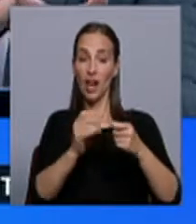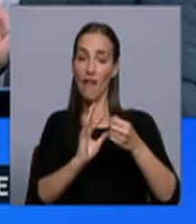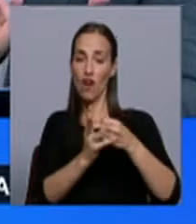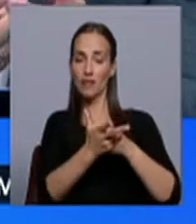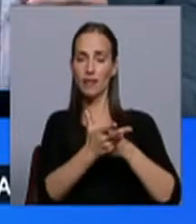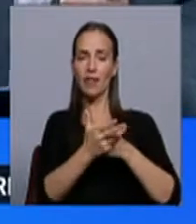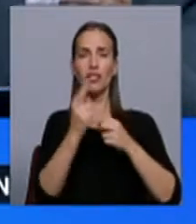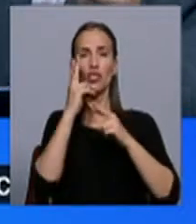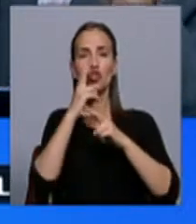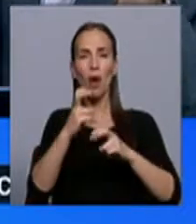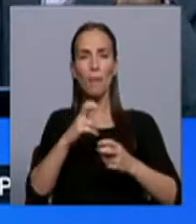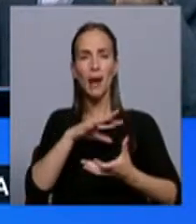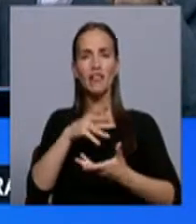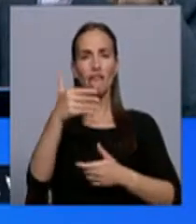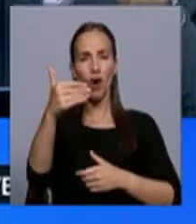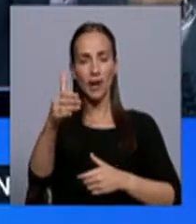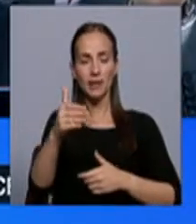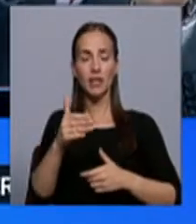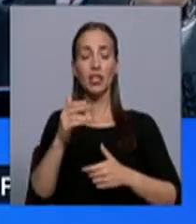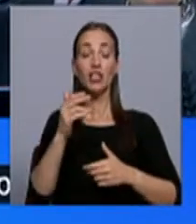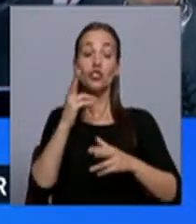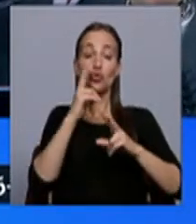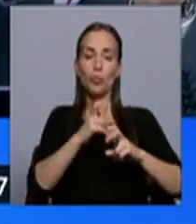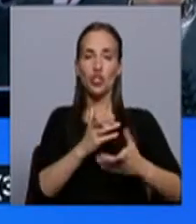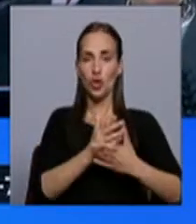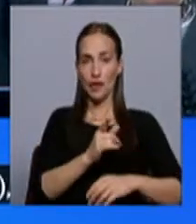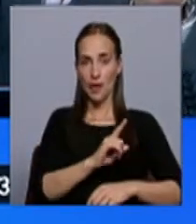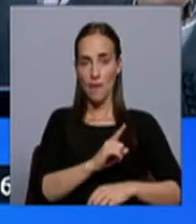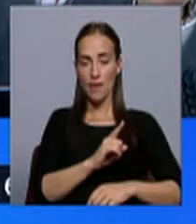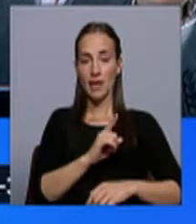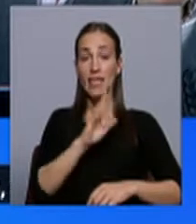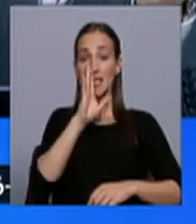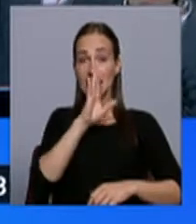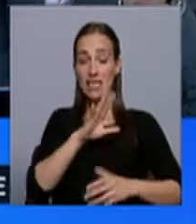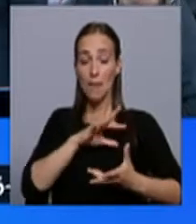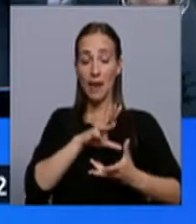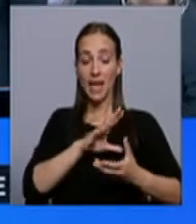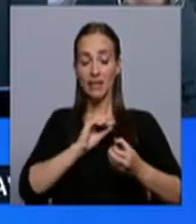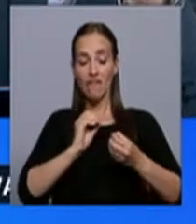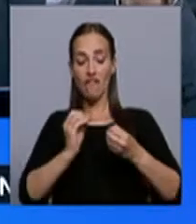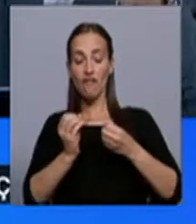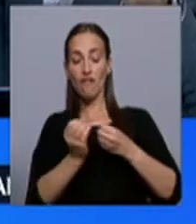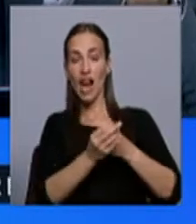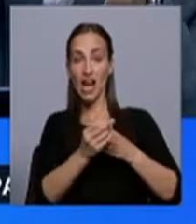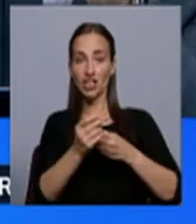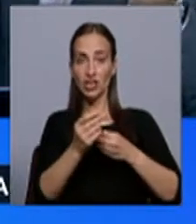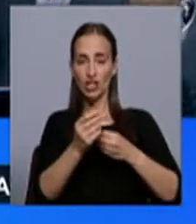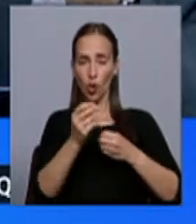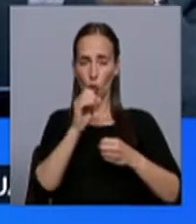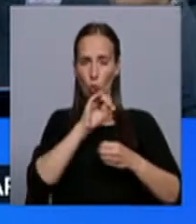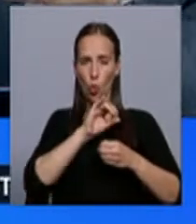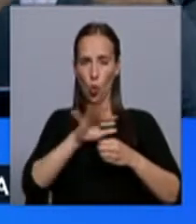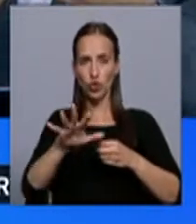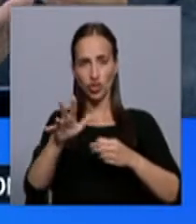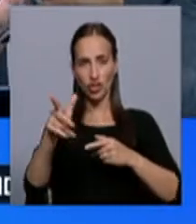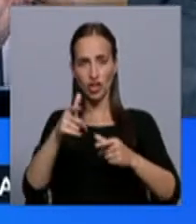do brilho que nos é dado pelo trânsito do planeta à volta da estrela é uma maneira também de nós descobrirmos exoplanetas. Mais do que